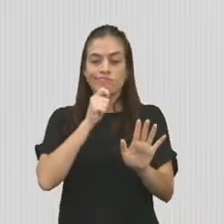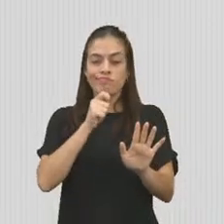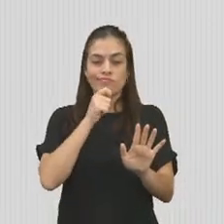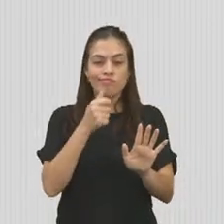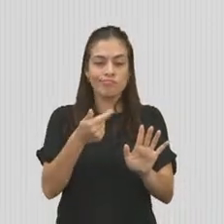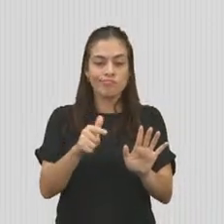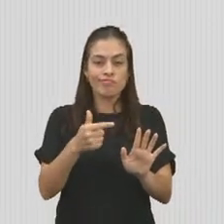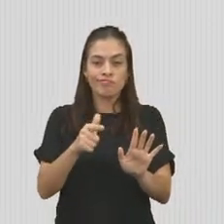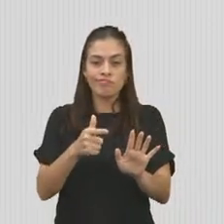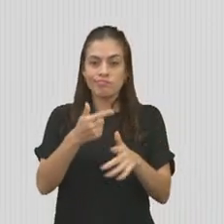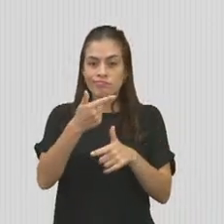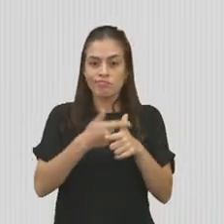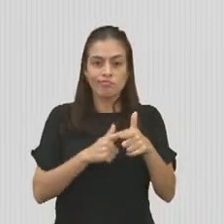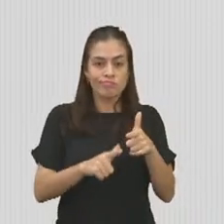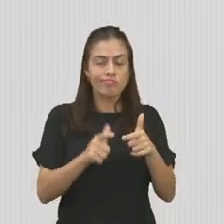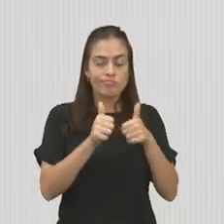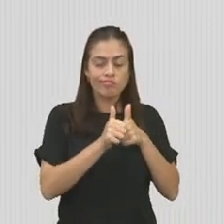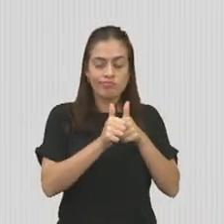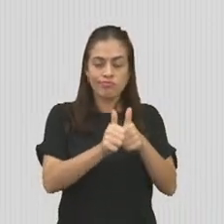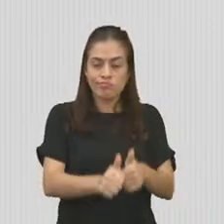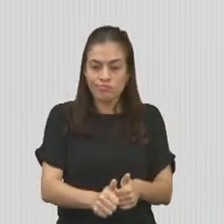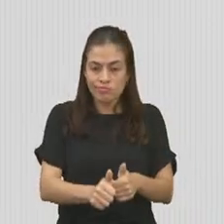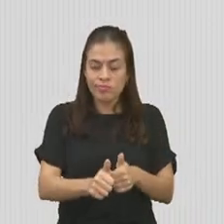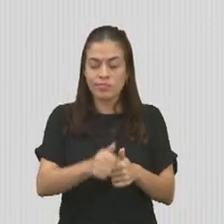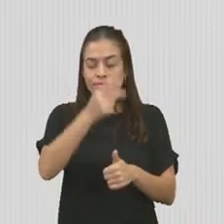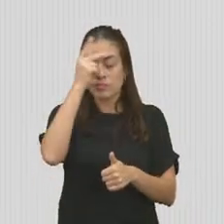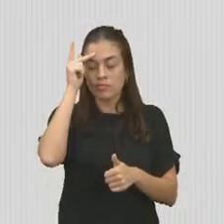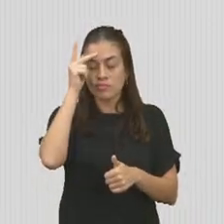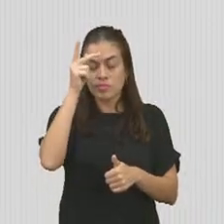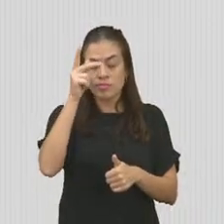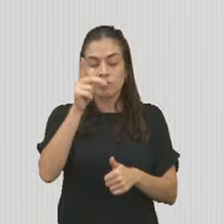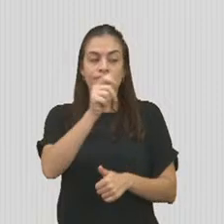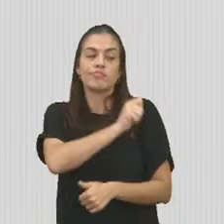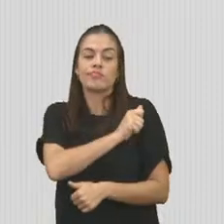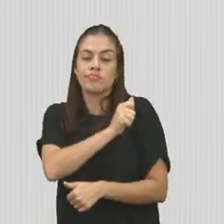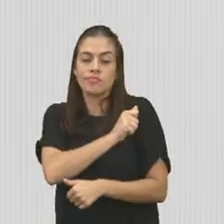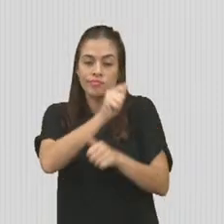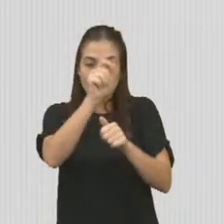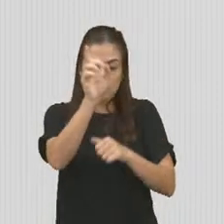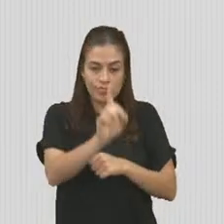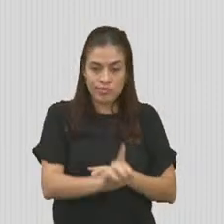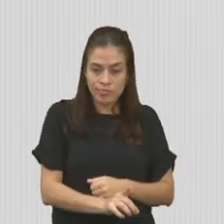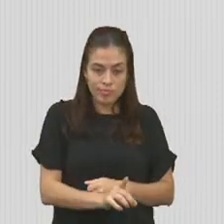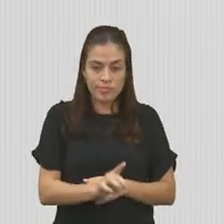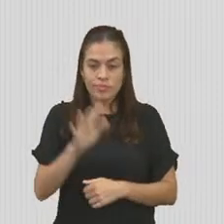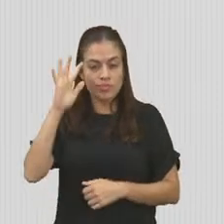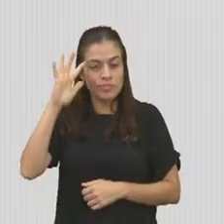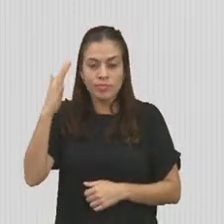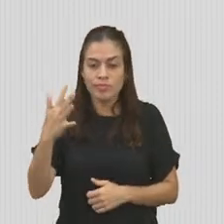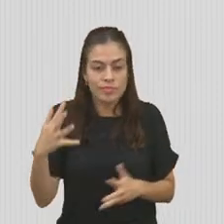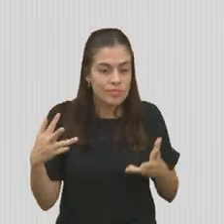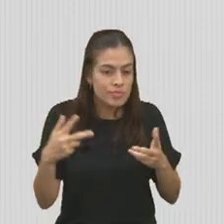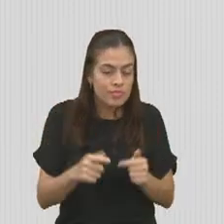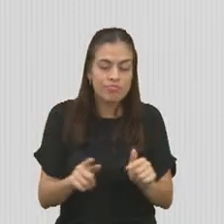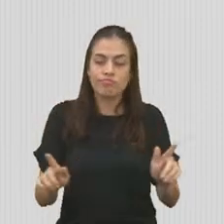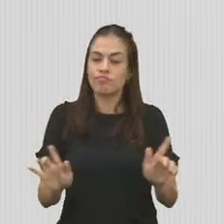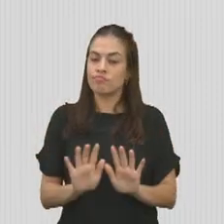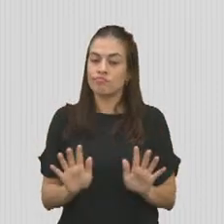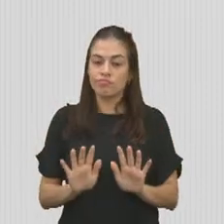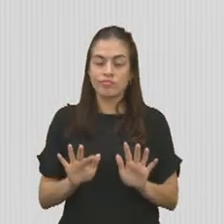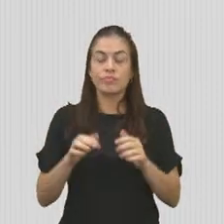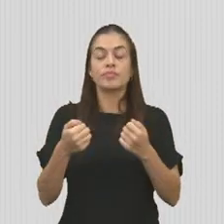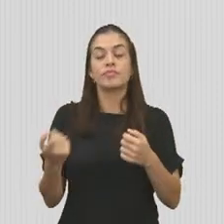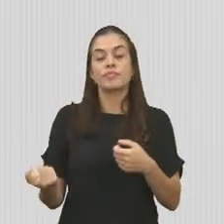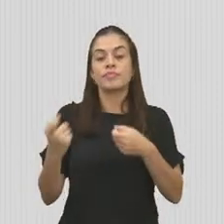teve o grande problema da falta de acompanhamento das crianças com deficiência resolvido pela prefeitura. Então, a gente precisa sempre voltar nesse